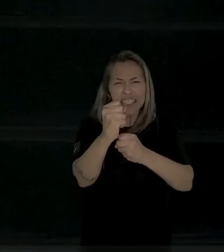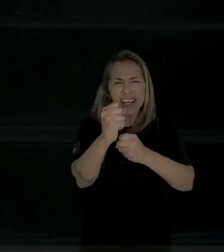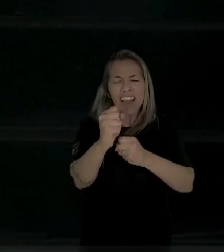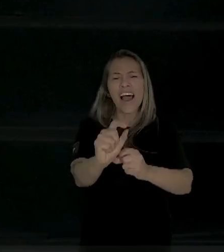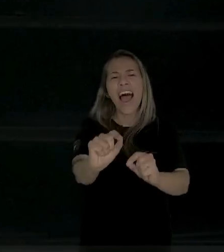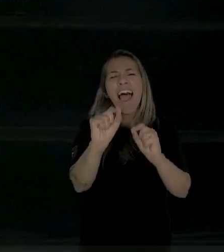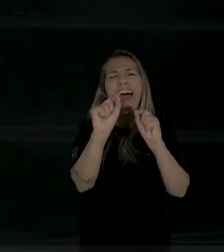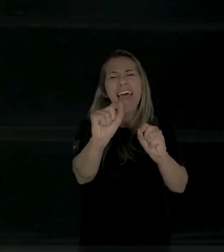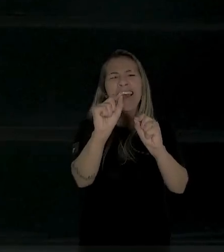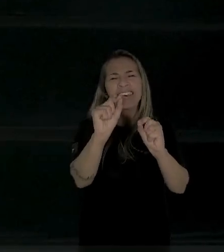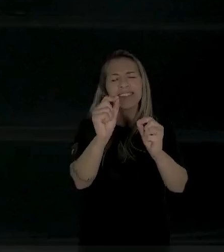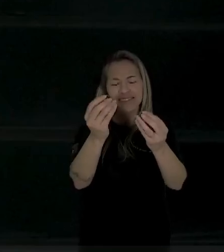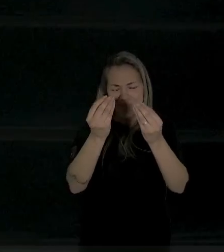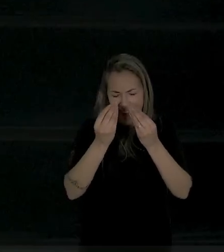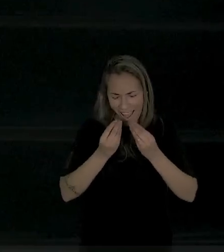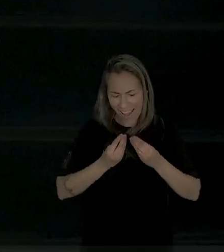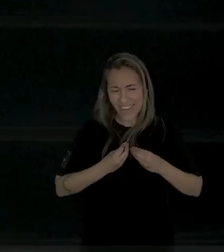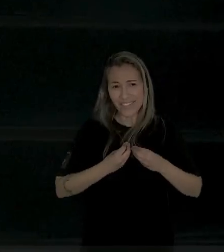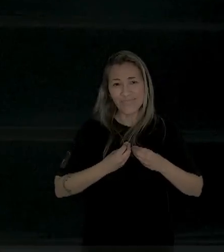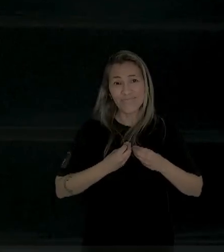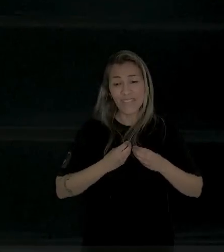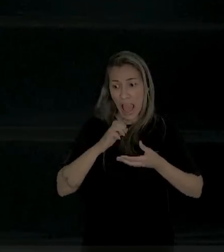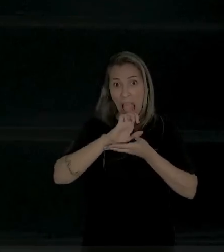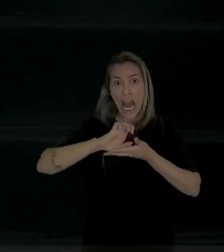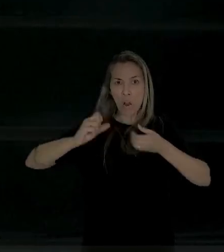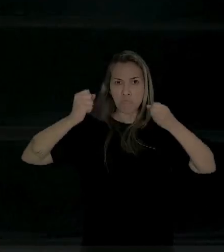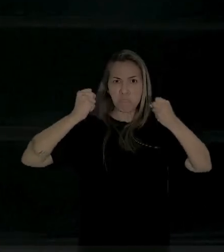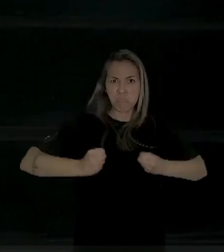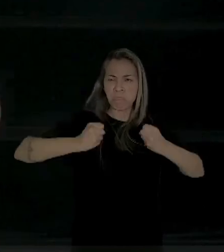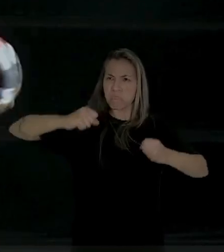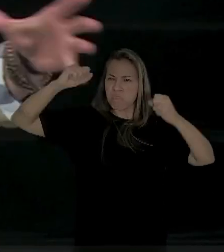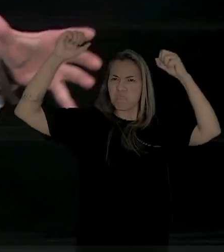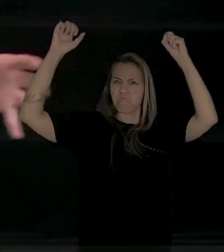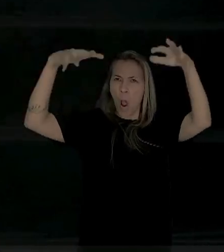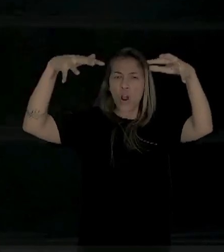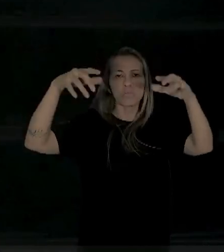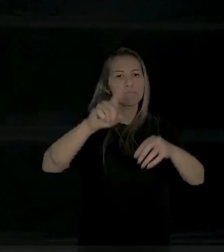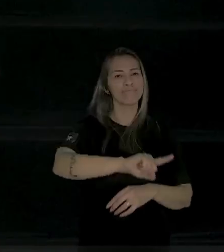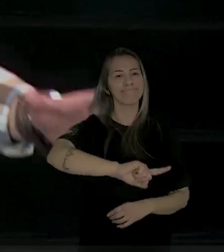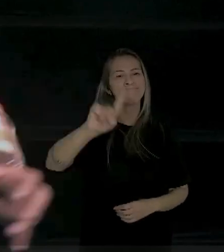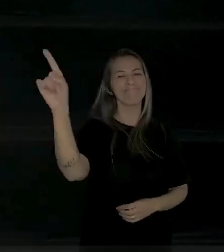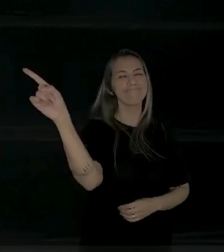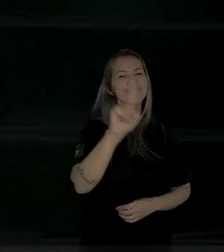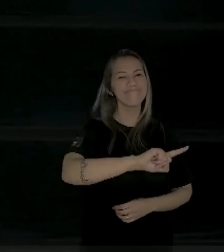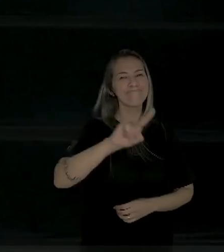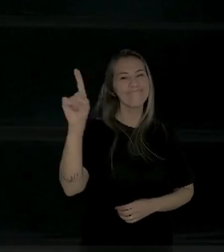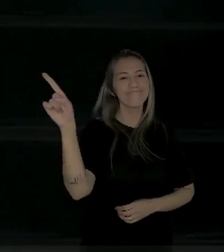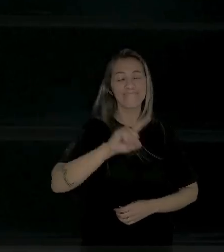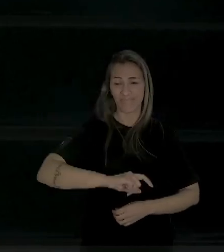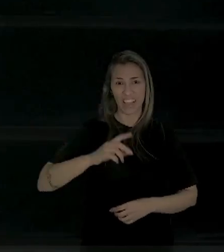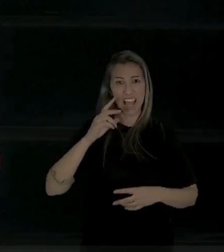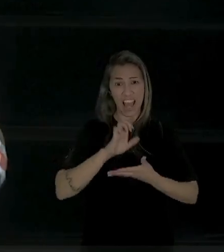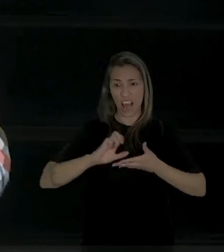está. Nunca foi Elias que derramou o fogo do céu, foi Deus. E tem cavernas que não tem nada, nada, nada, nada. E a gente odeia